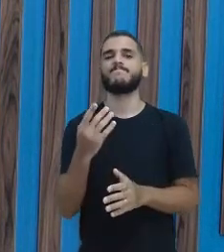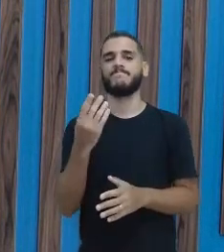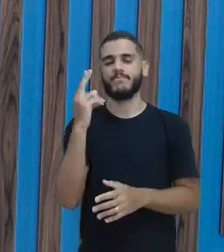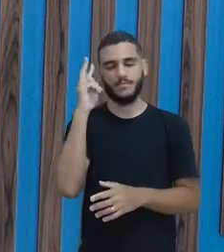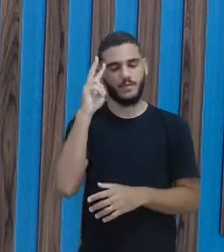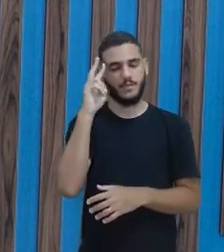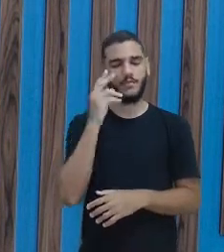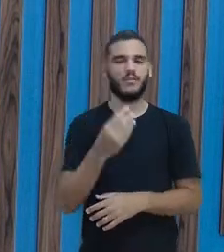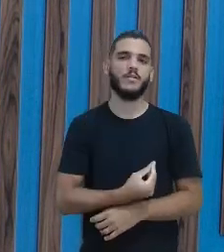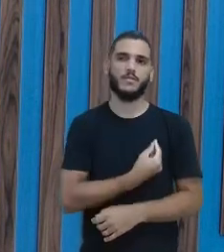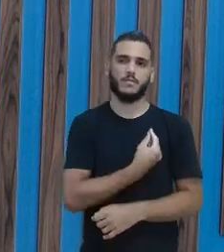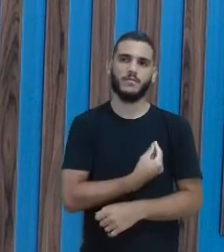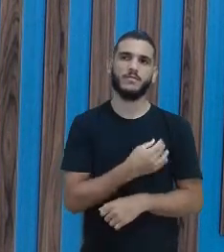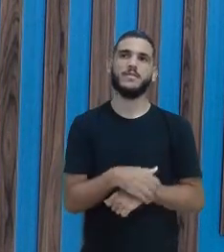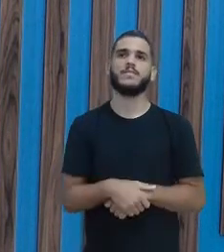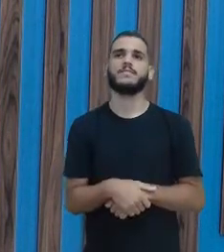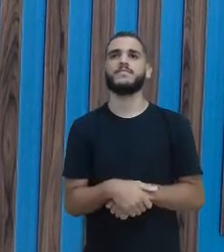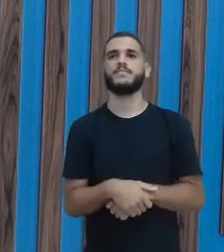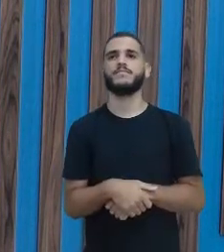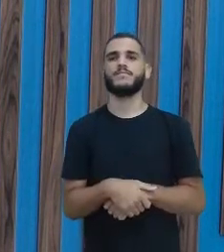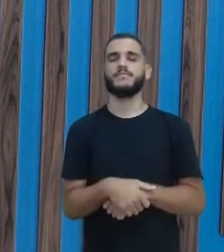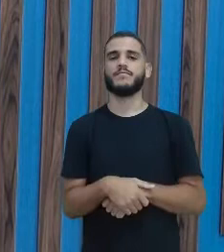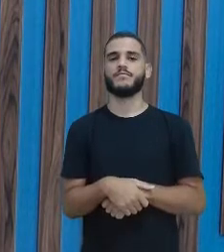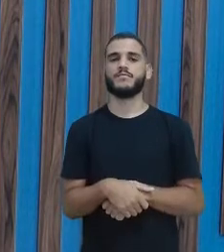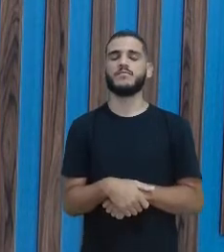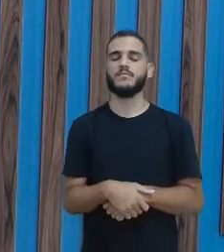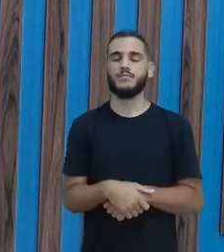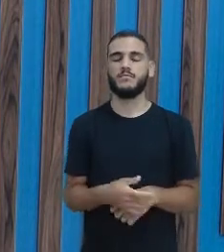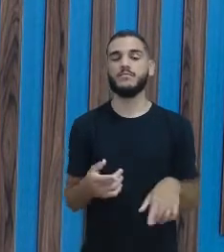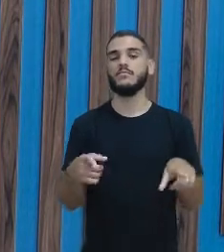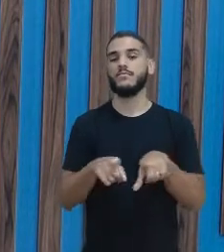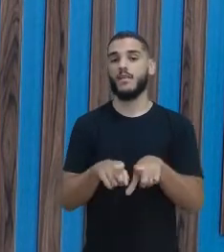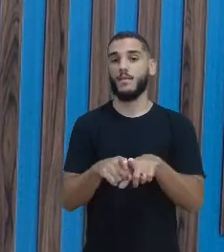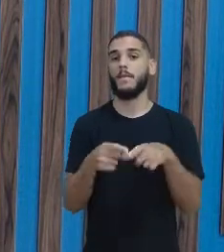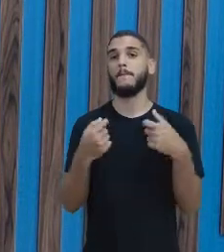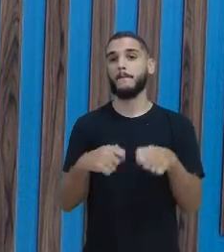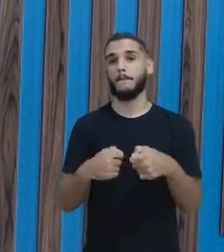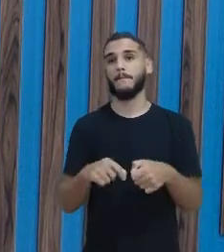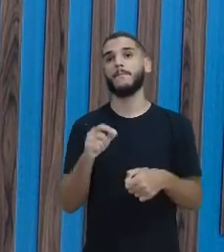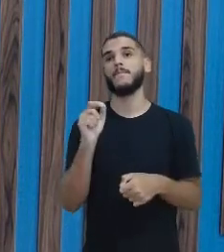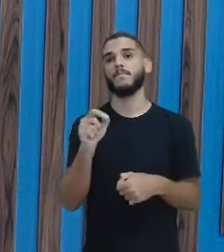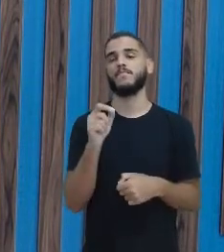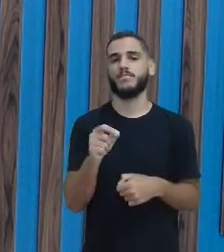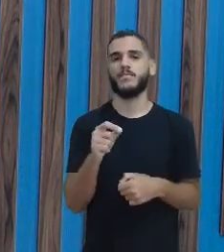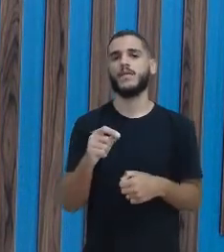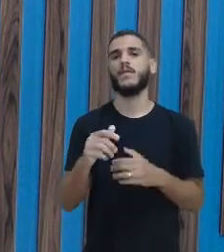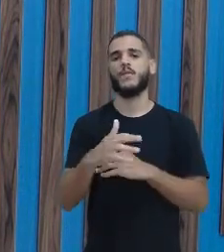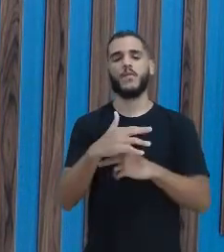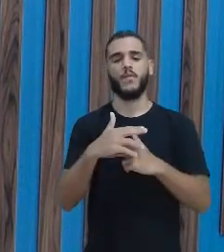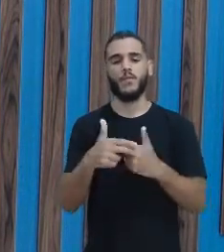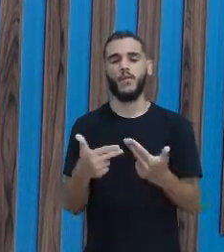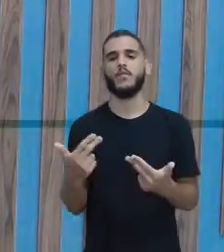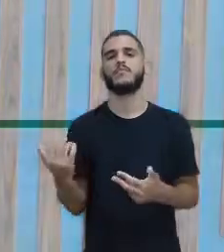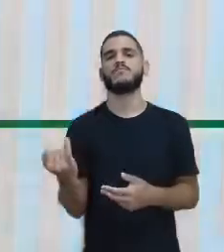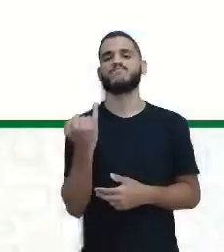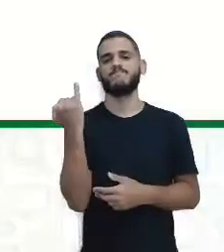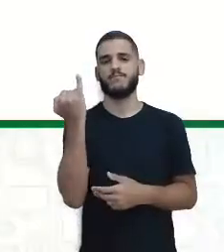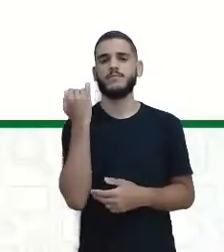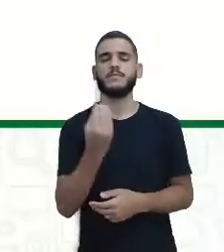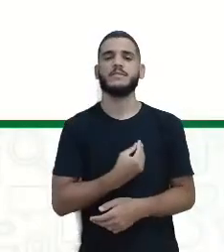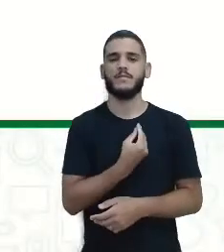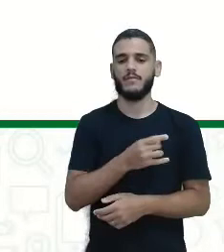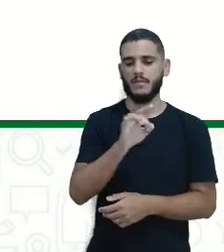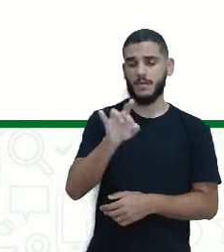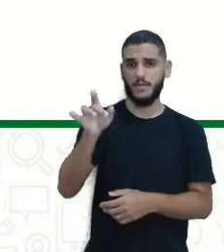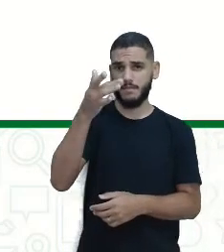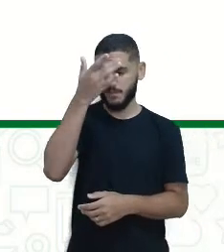biografia, do gênero biografia. Deve conter também fatos importantes da vida dessa pessoa, como eu já disse a